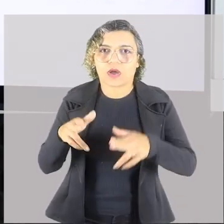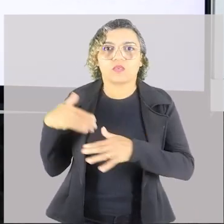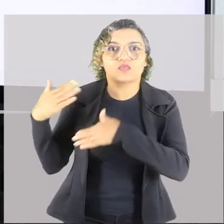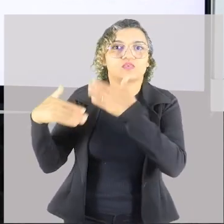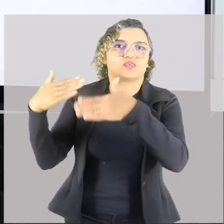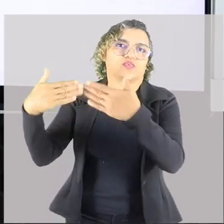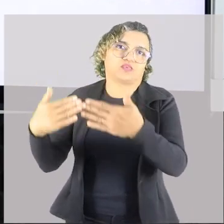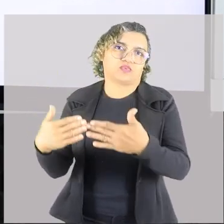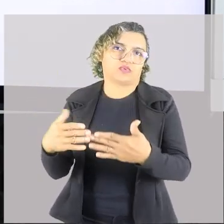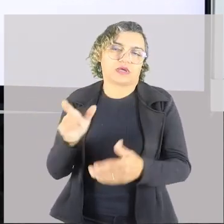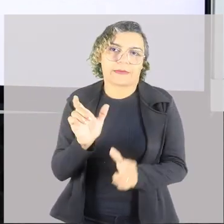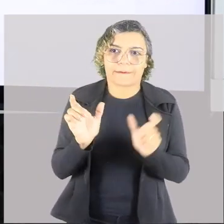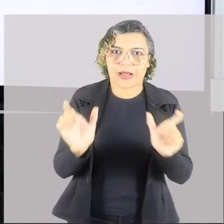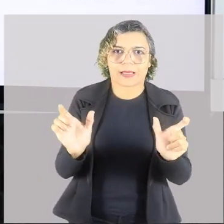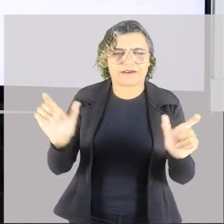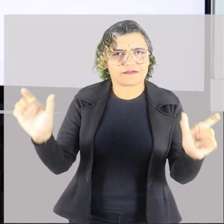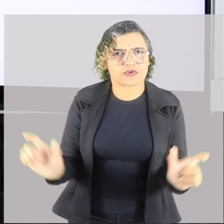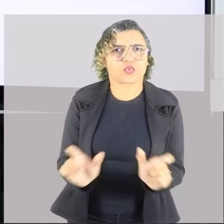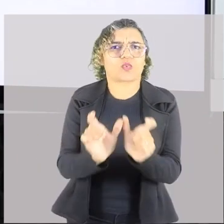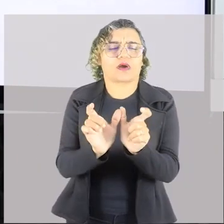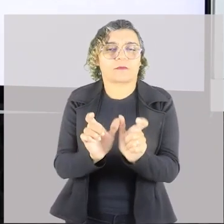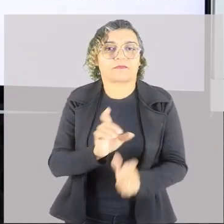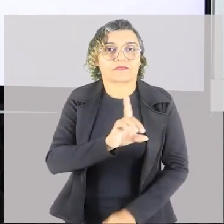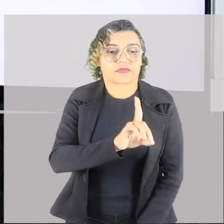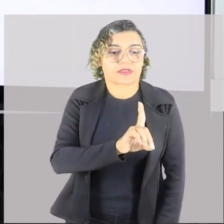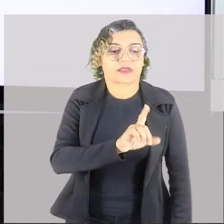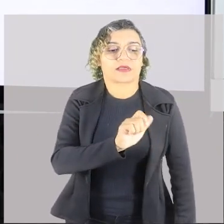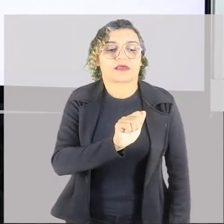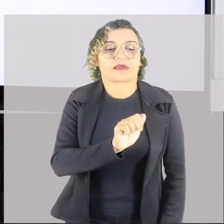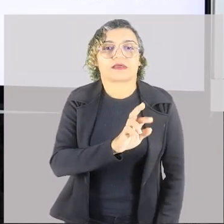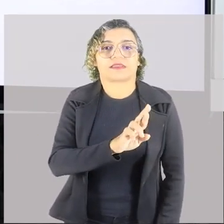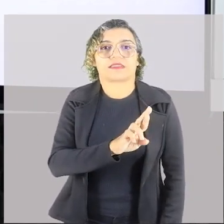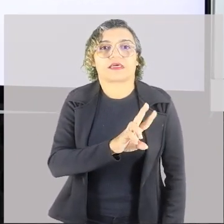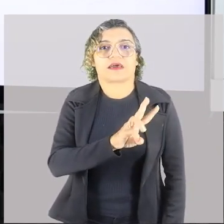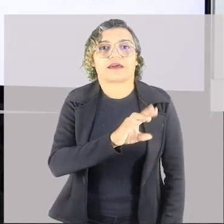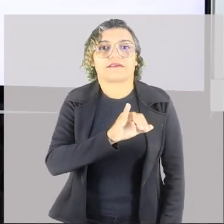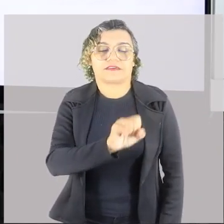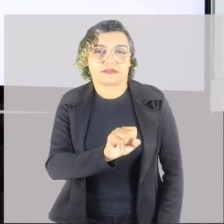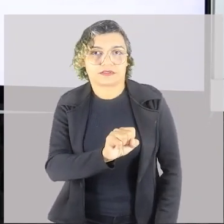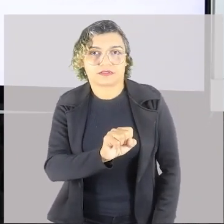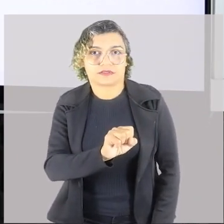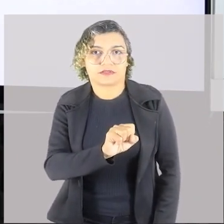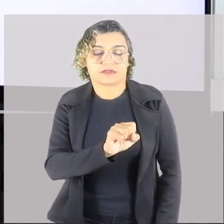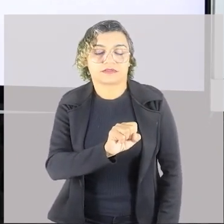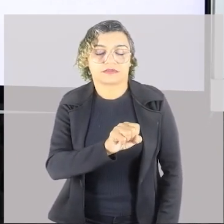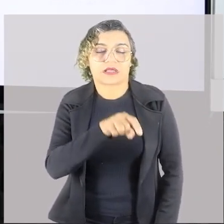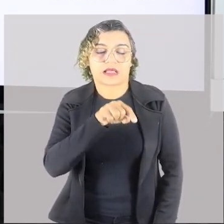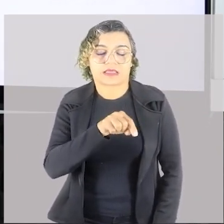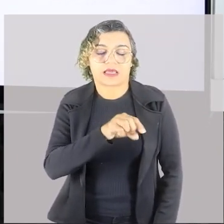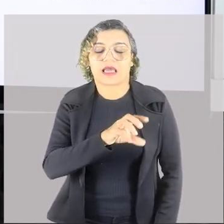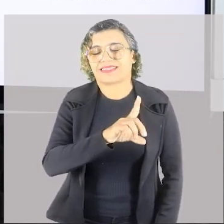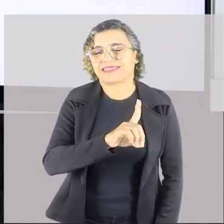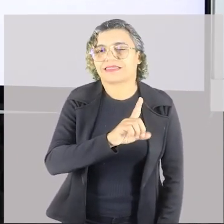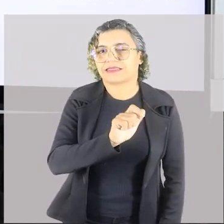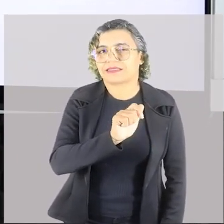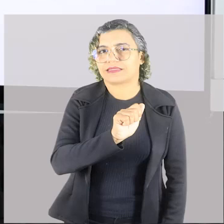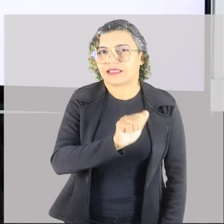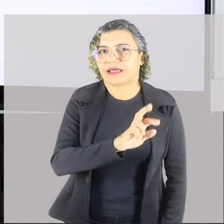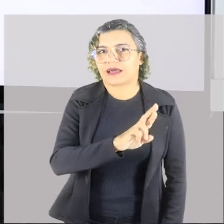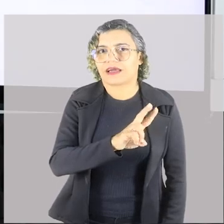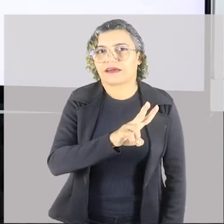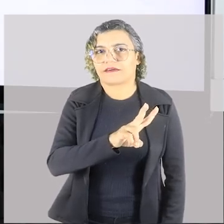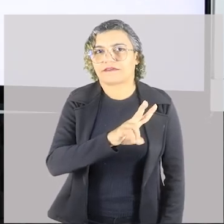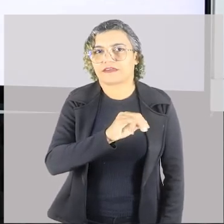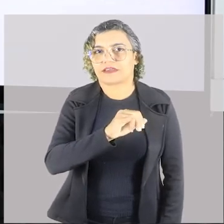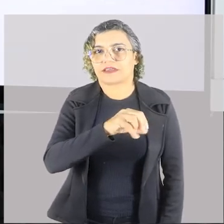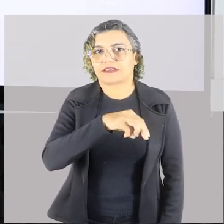só substitui o termo, mas é igual. Darwinismo faz referência a Charles Darwin, que é o cara da teoria da evolução.